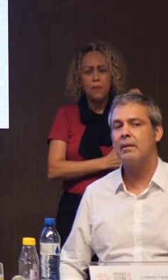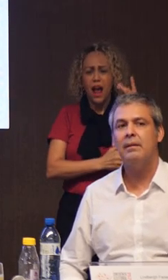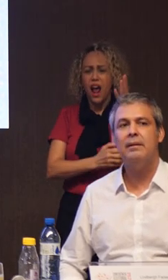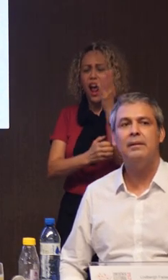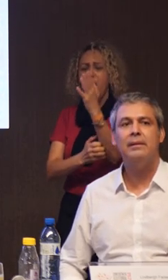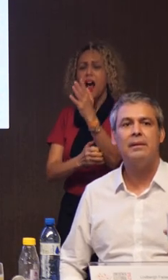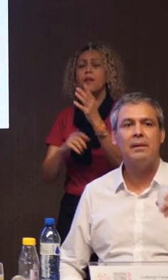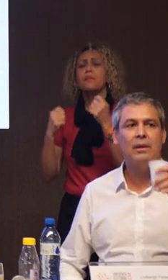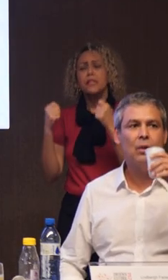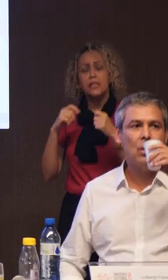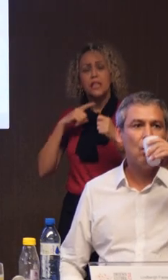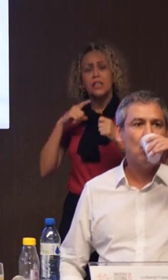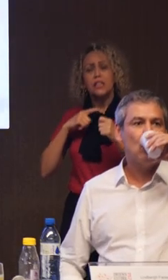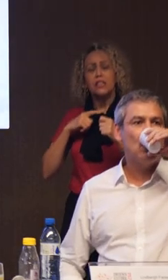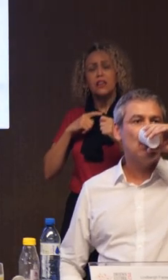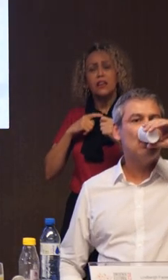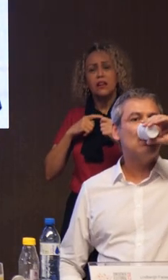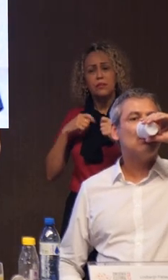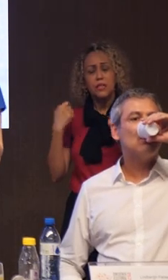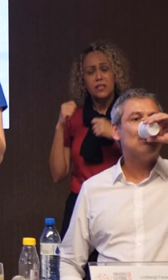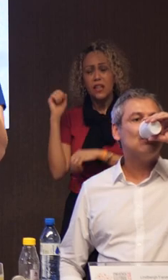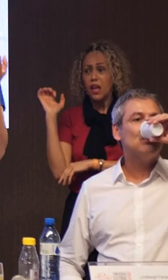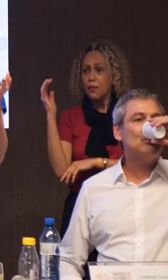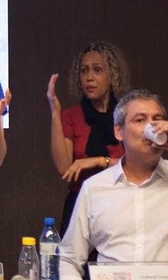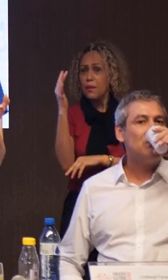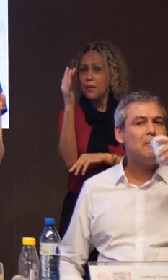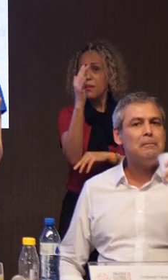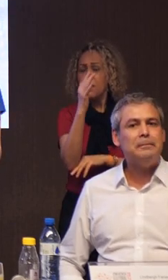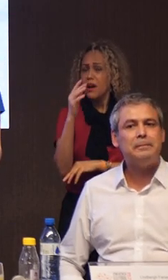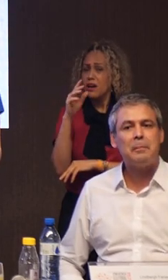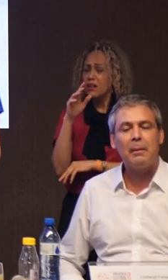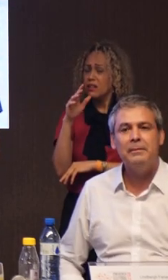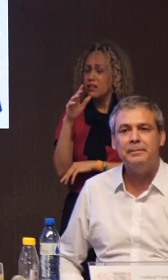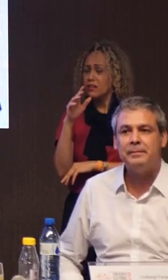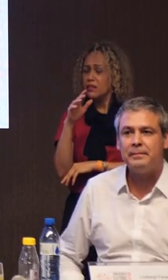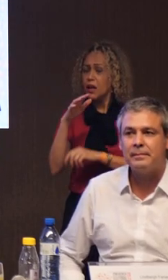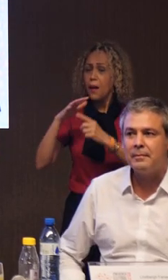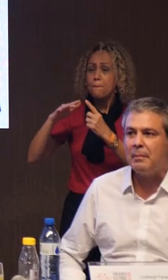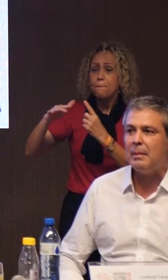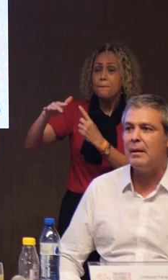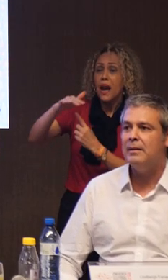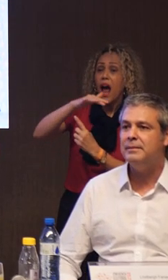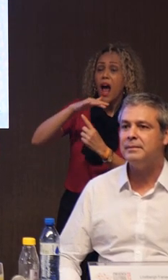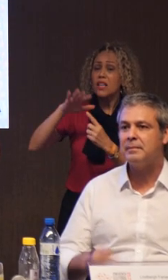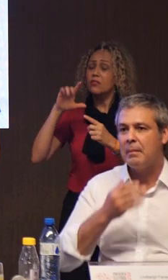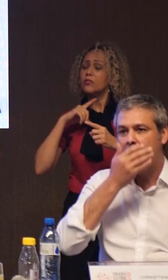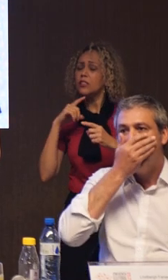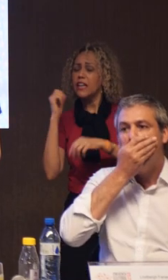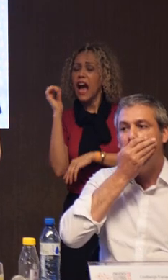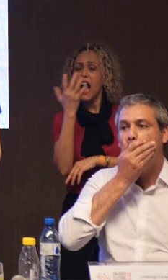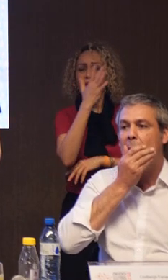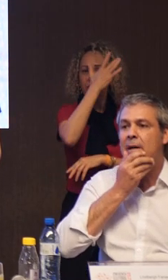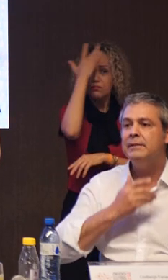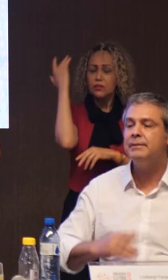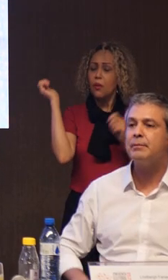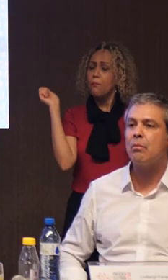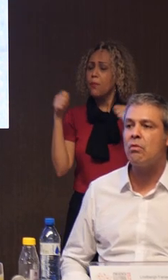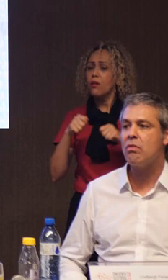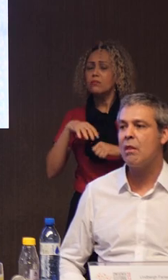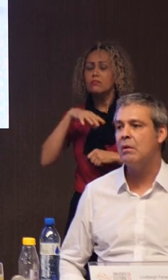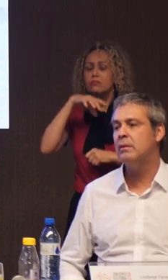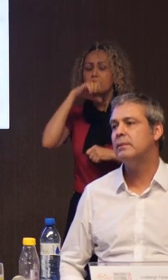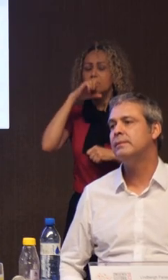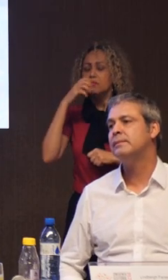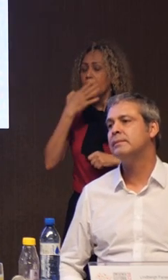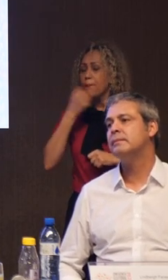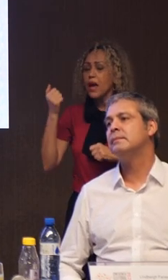praças, como vamos resistir a esse aquecimento global que já faz vítimas em tantos lugares? Como